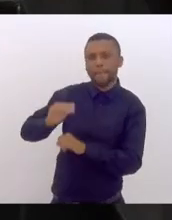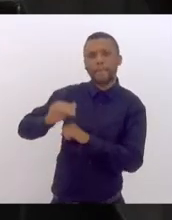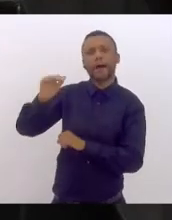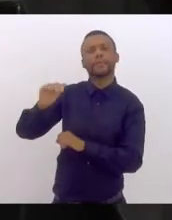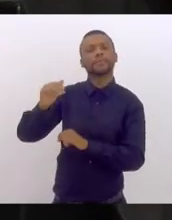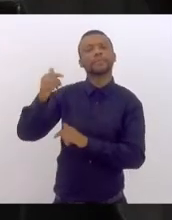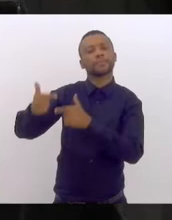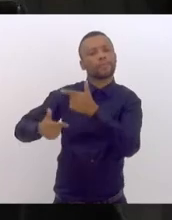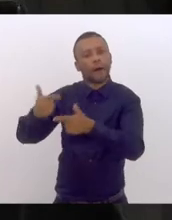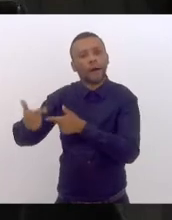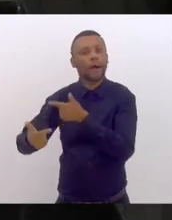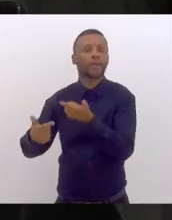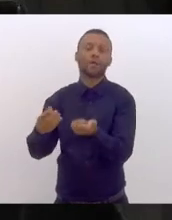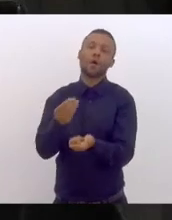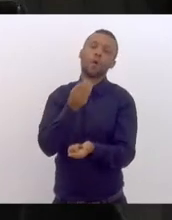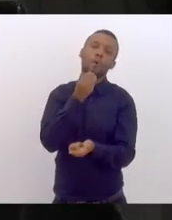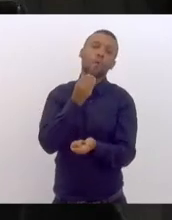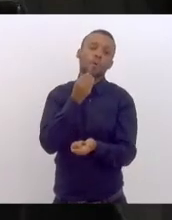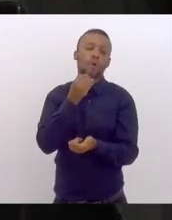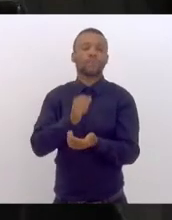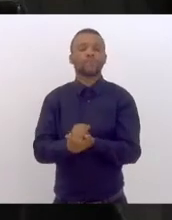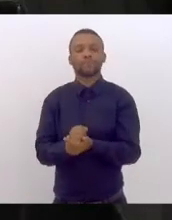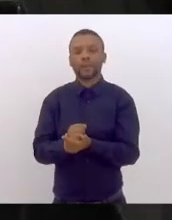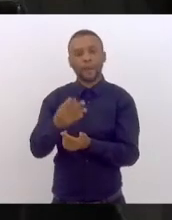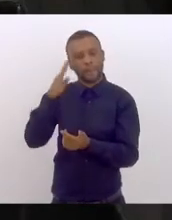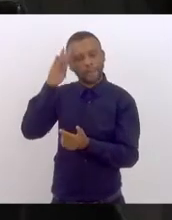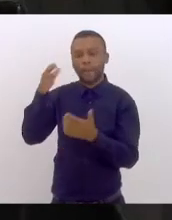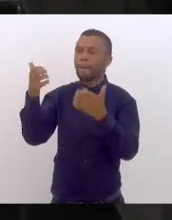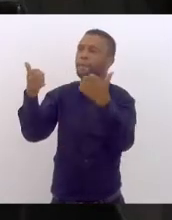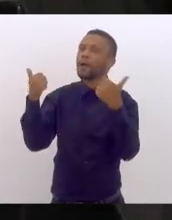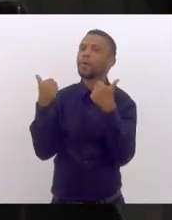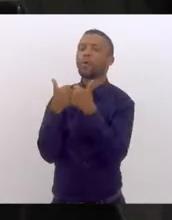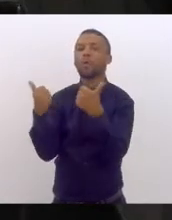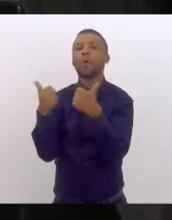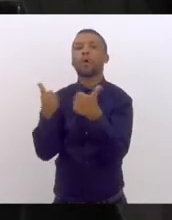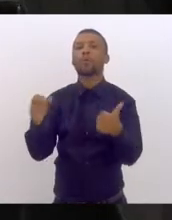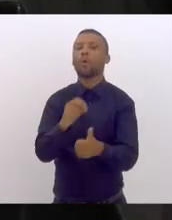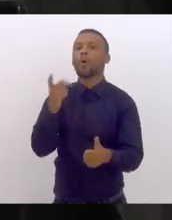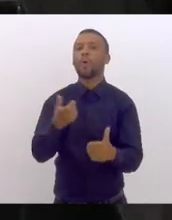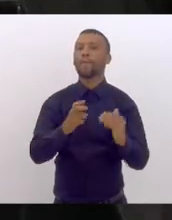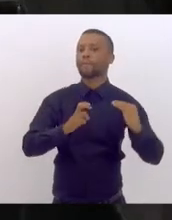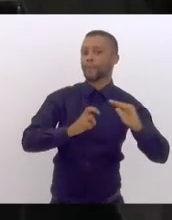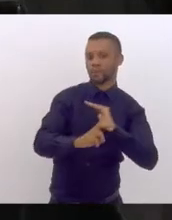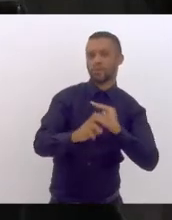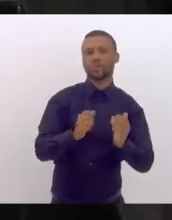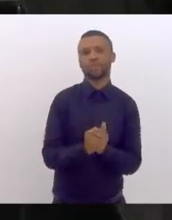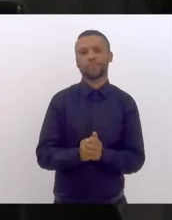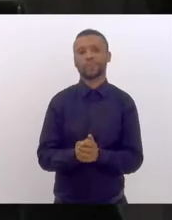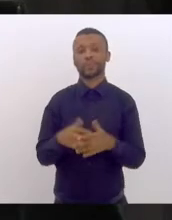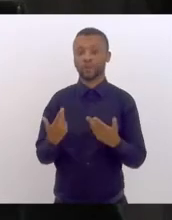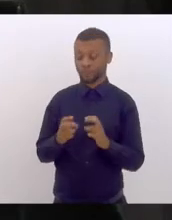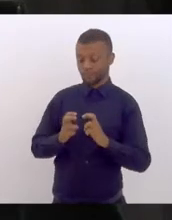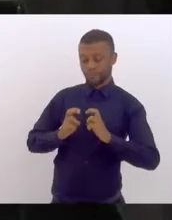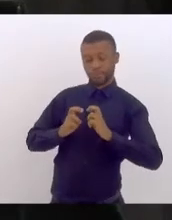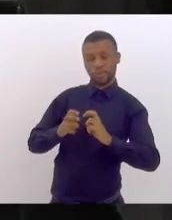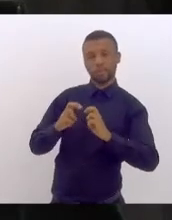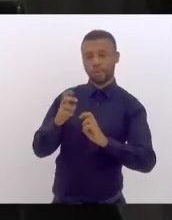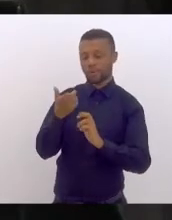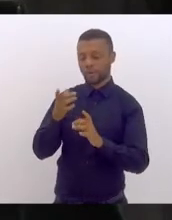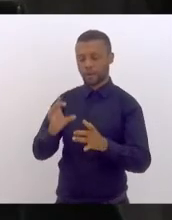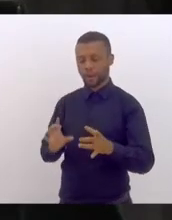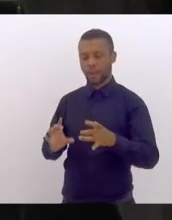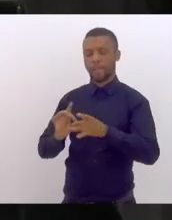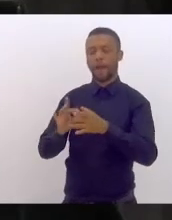daí Pega outros modais principalmente o ônibus ou metrô então o transporte Ferroviário é o eixo do